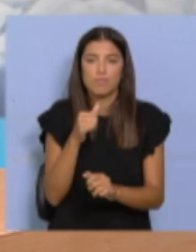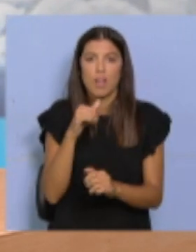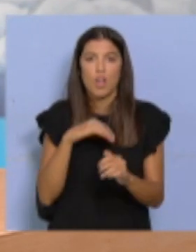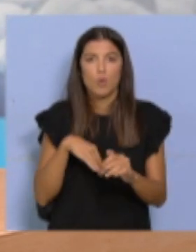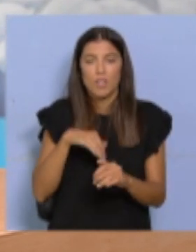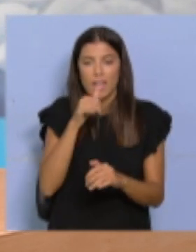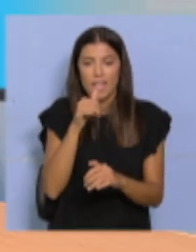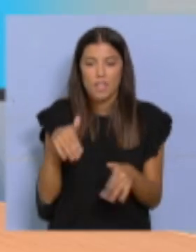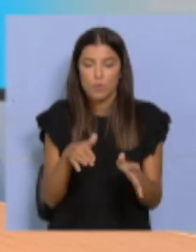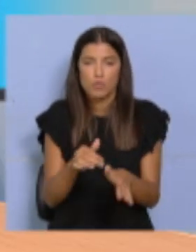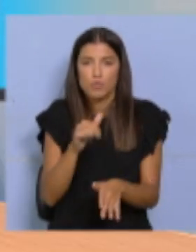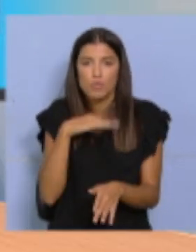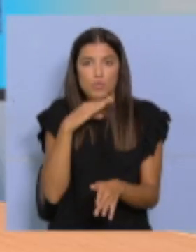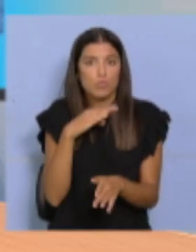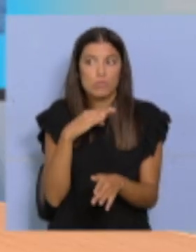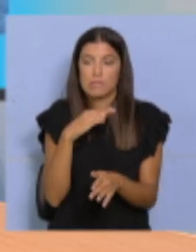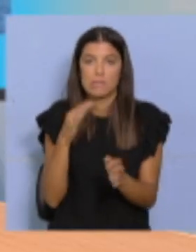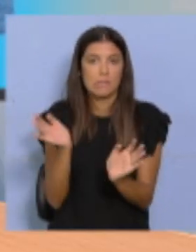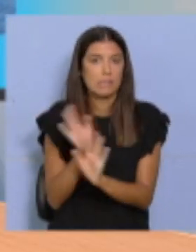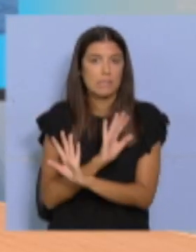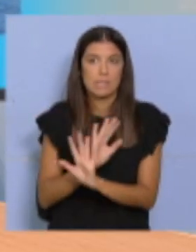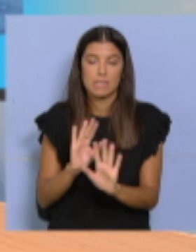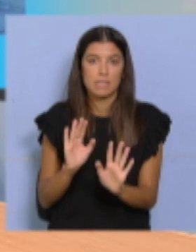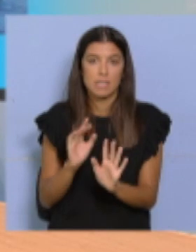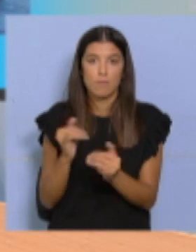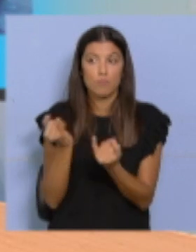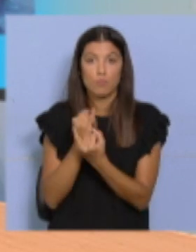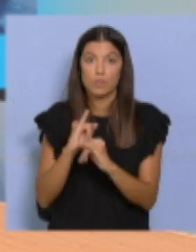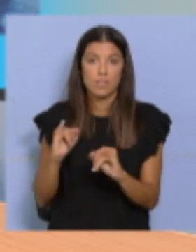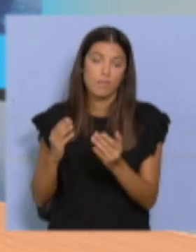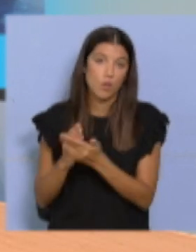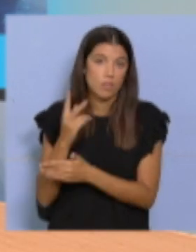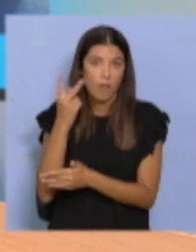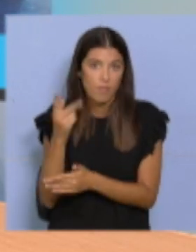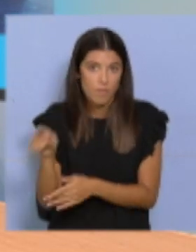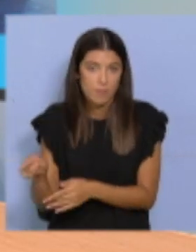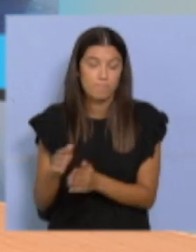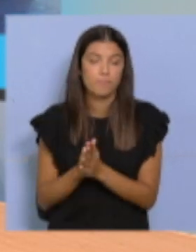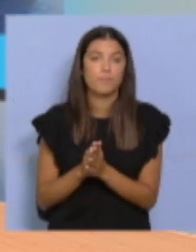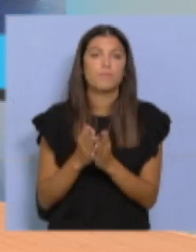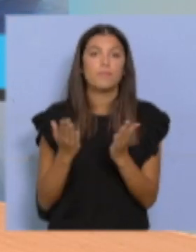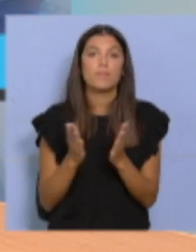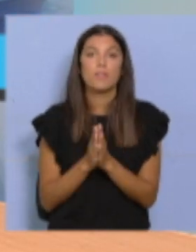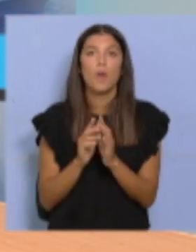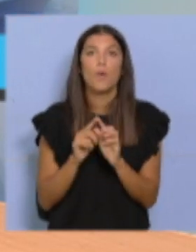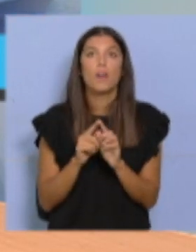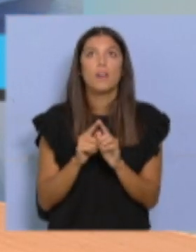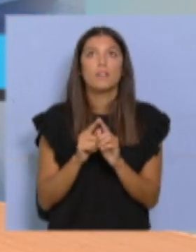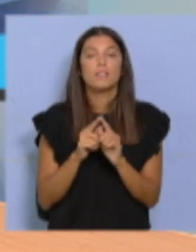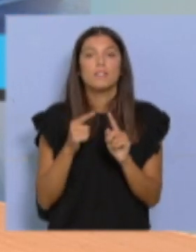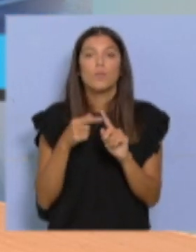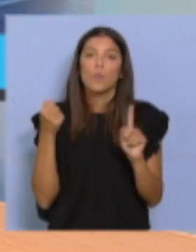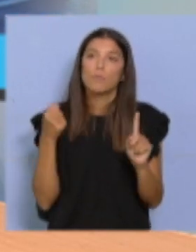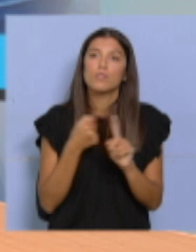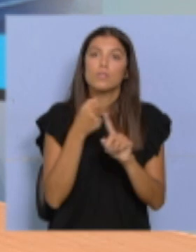Ventura, esse testemunho missionário e também razões pessoais, não é, para ser missionário, é tudo isso que se quer assinalar